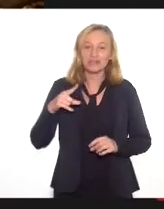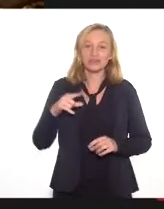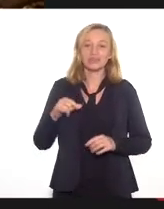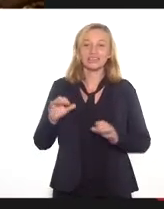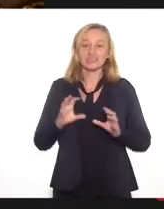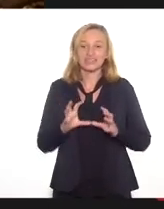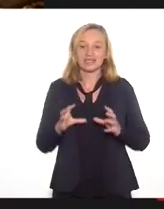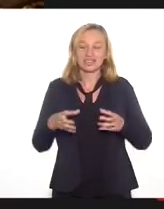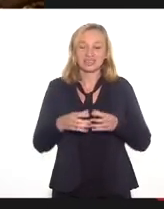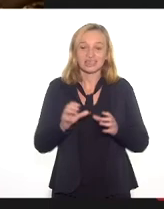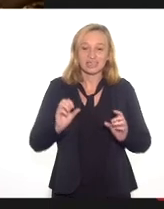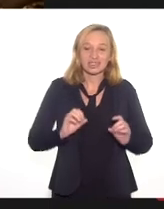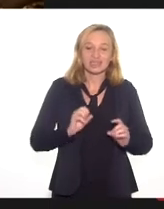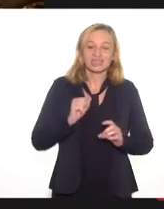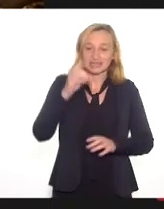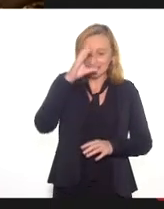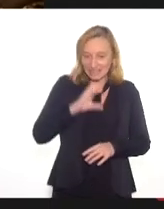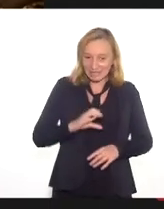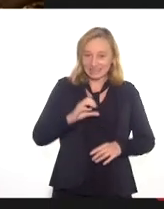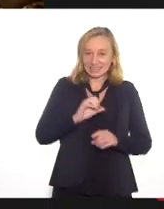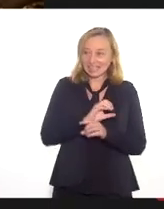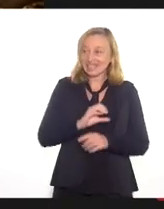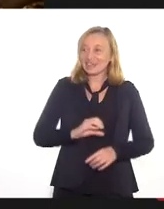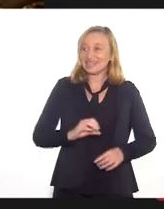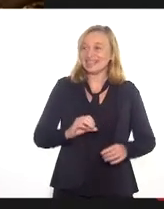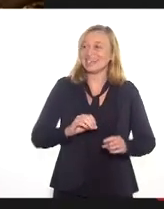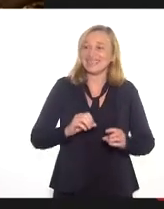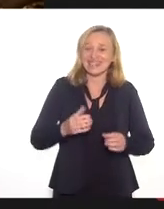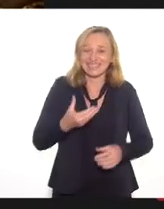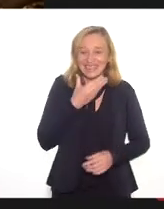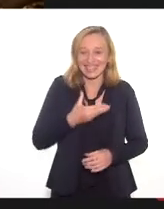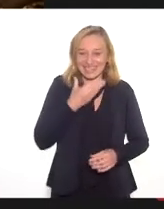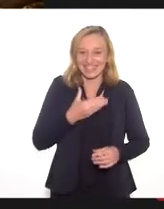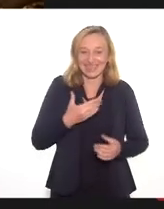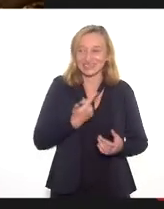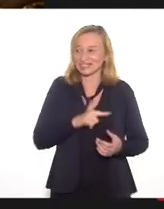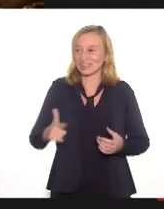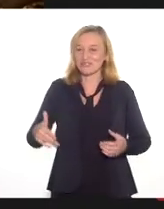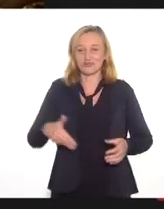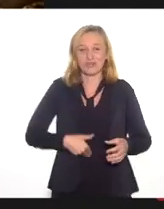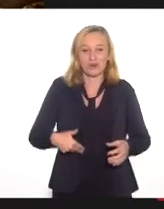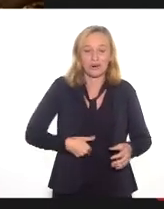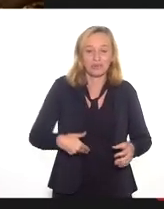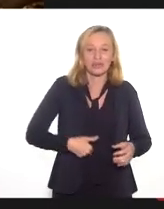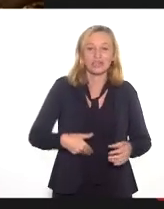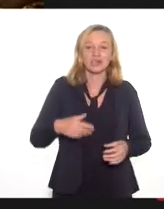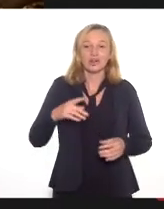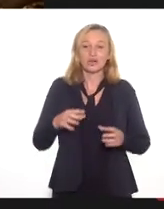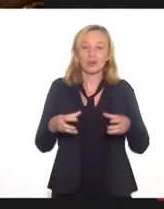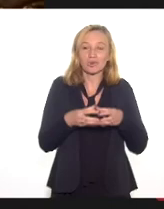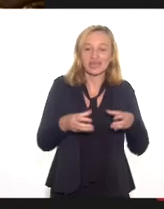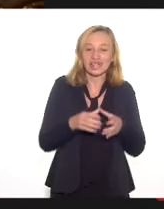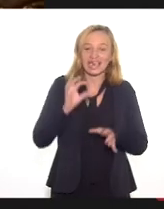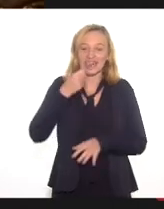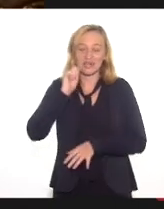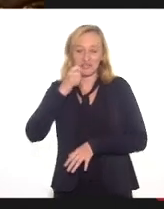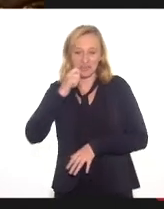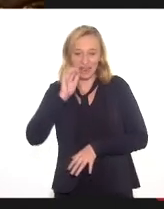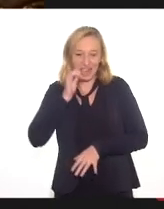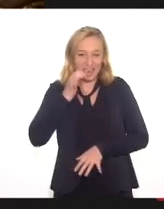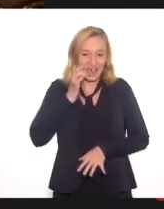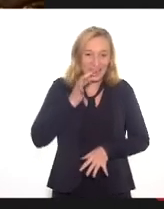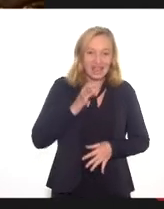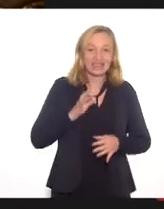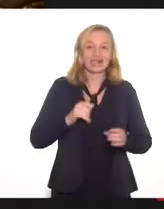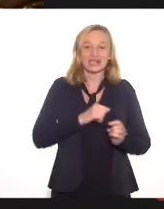Cidadania Natal Sem Fome a gente já disse aqui o Comitê Café o Centro de Apoio à Família do Especial